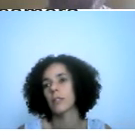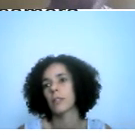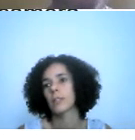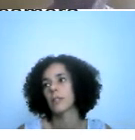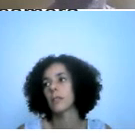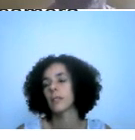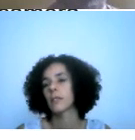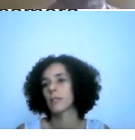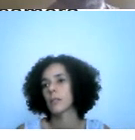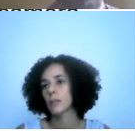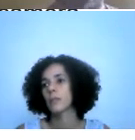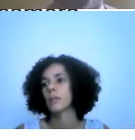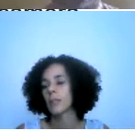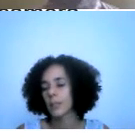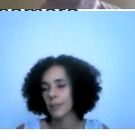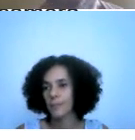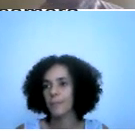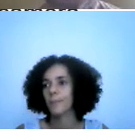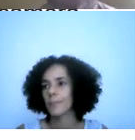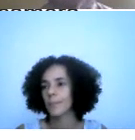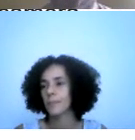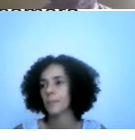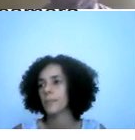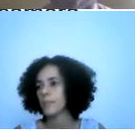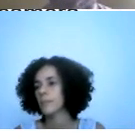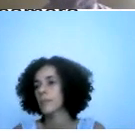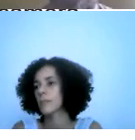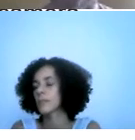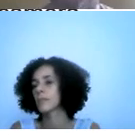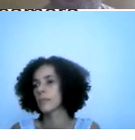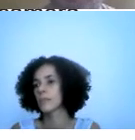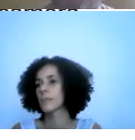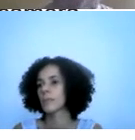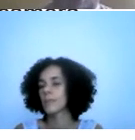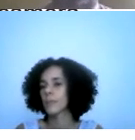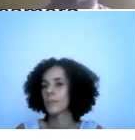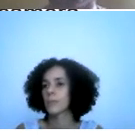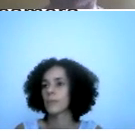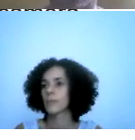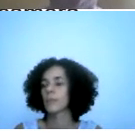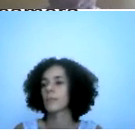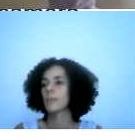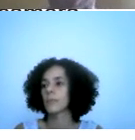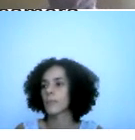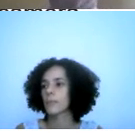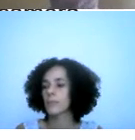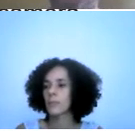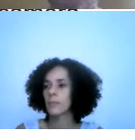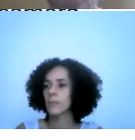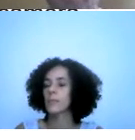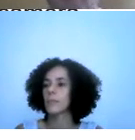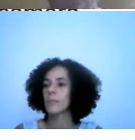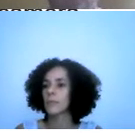os sistemas de água doce, como rios e lagos. Como esses ambientes eles são mais isolados, eles apresentam populações